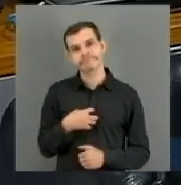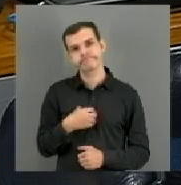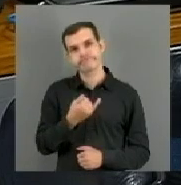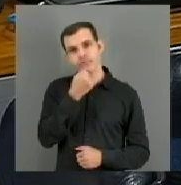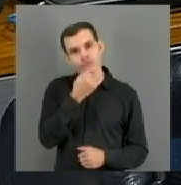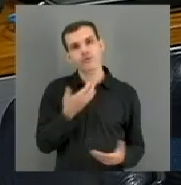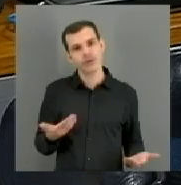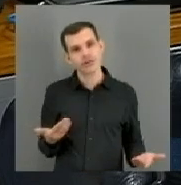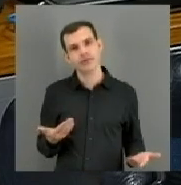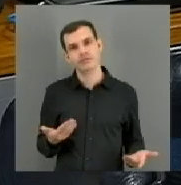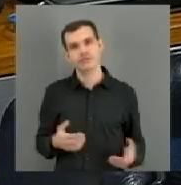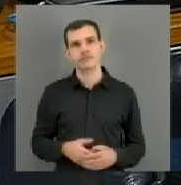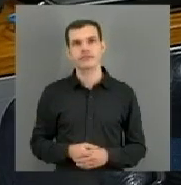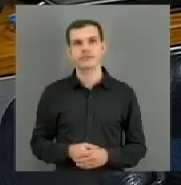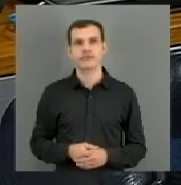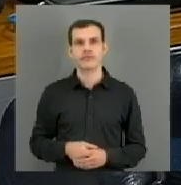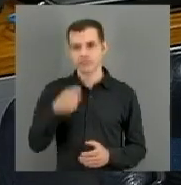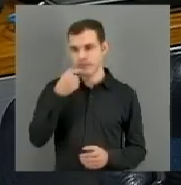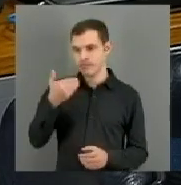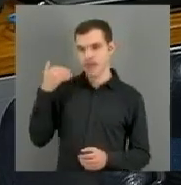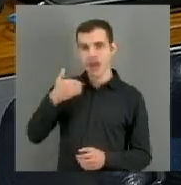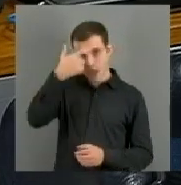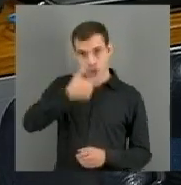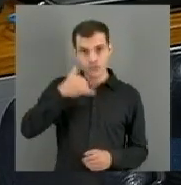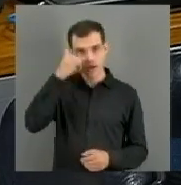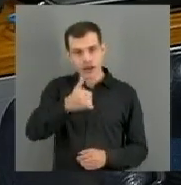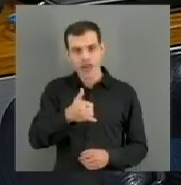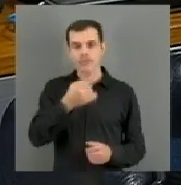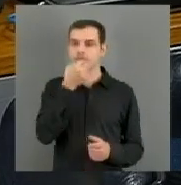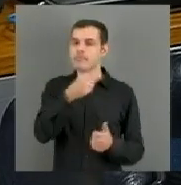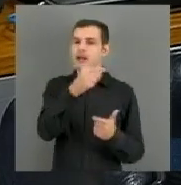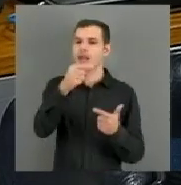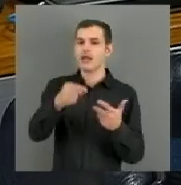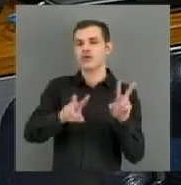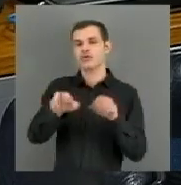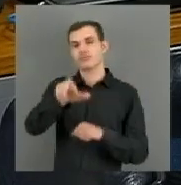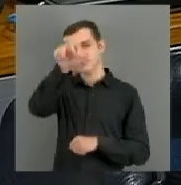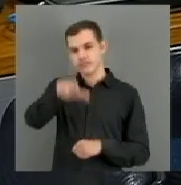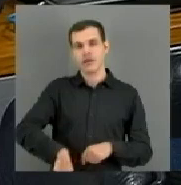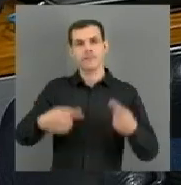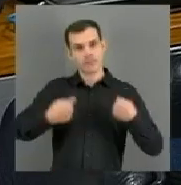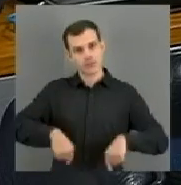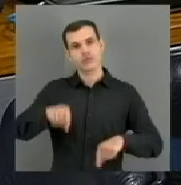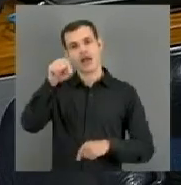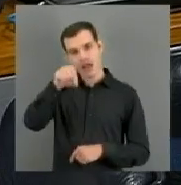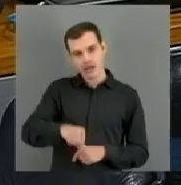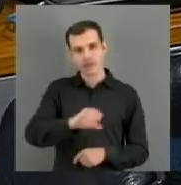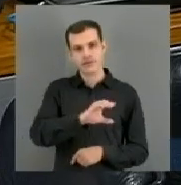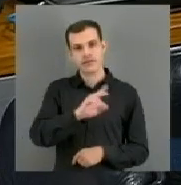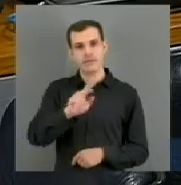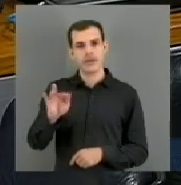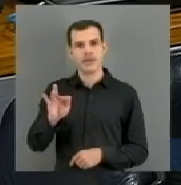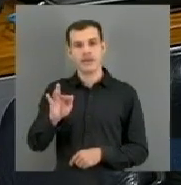Eu retiro o que eu disse agora há pouco, os elogios que eu fiz à sua postura aqui nessa CPI. O senhor vinha